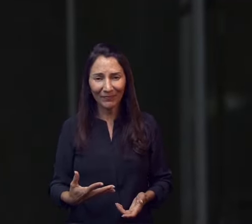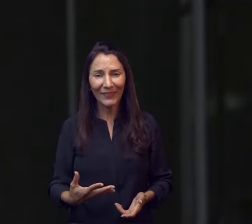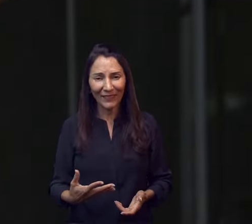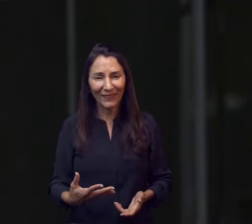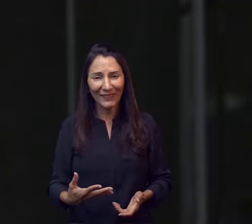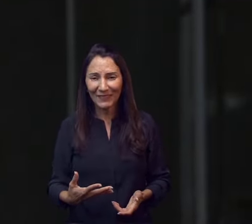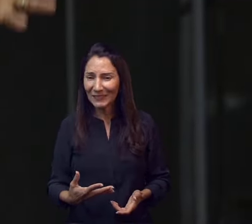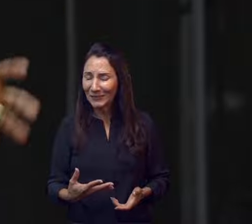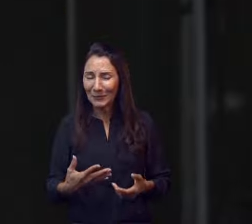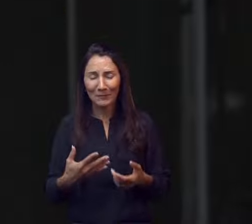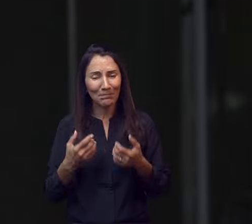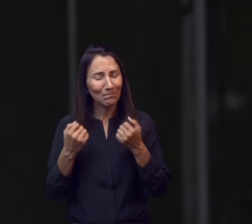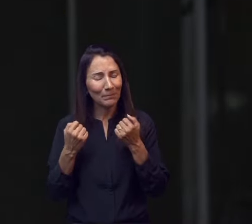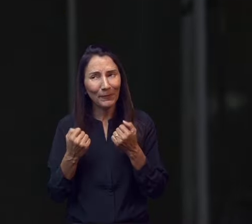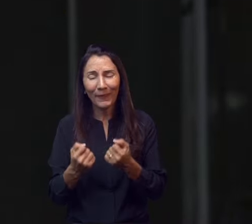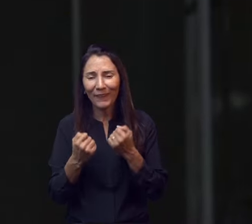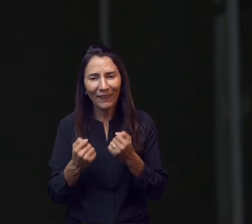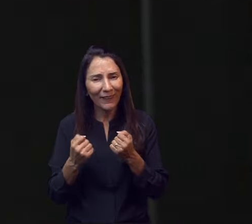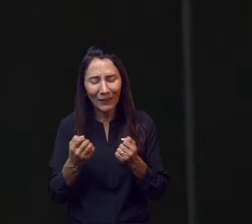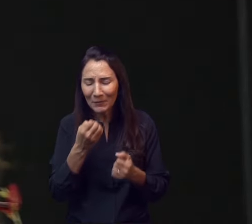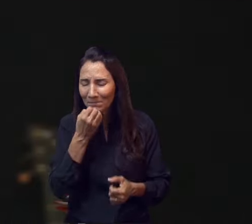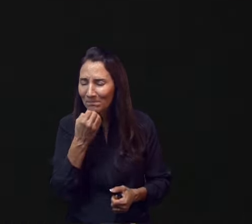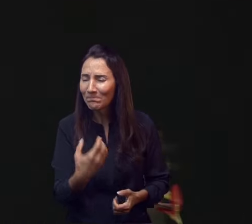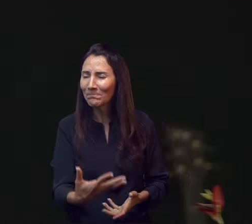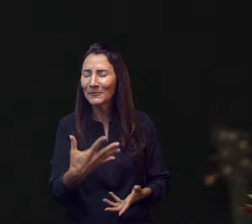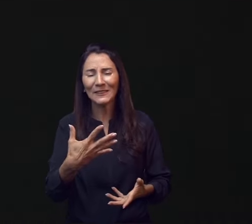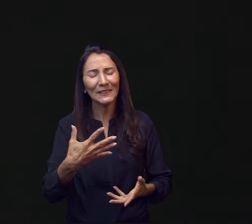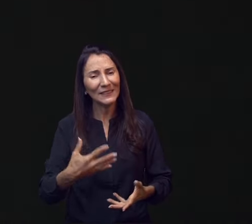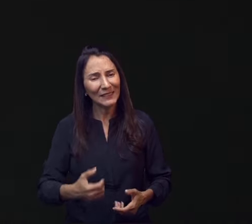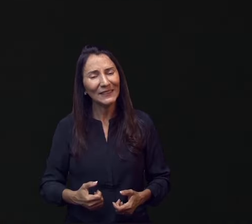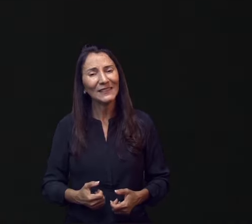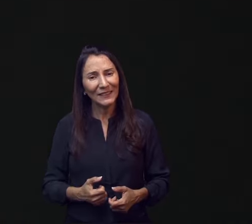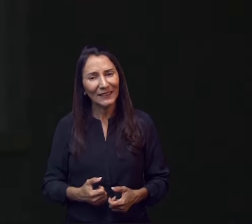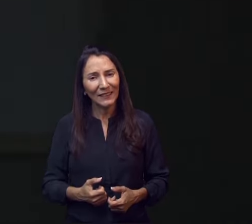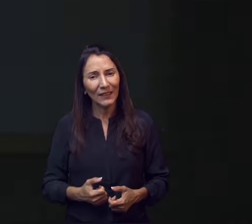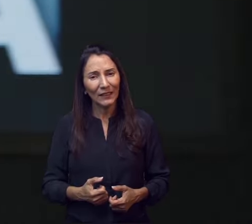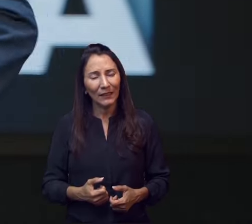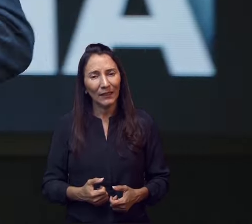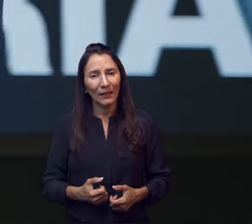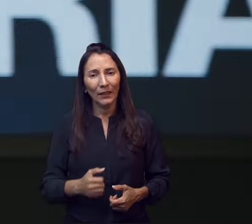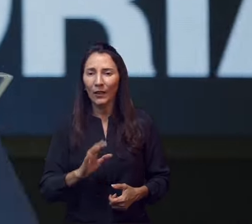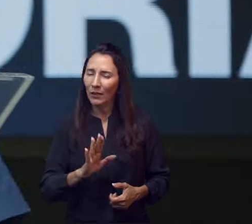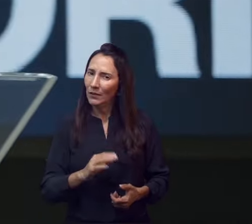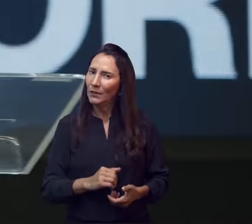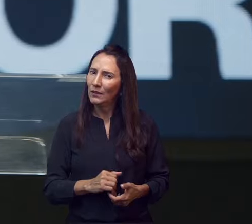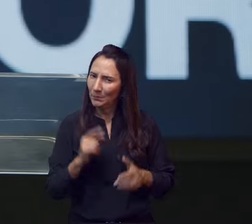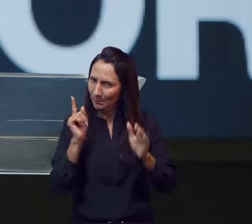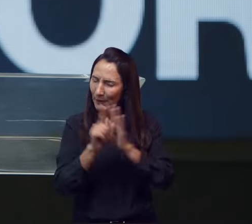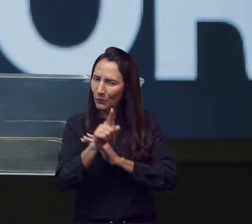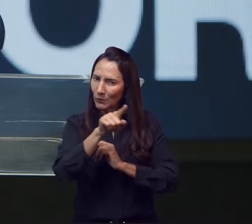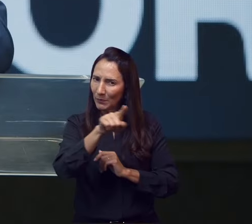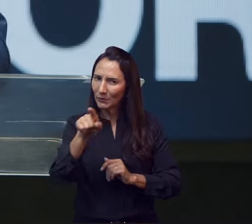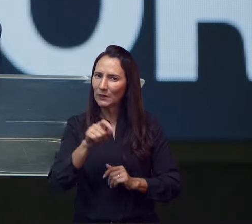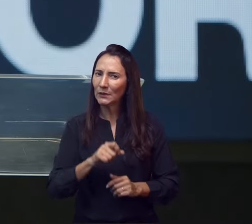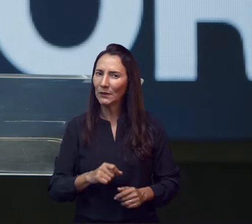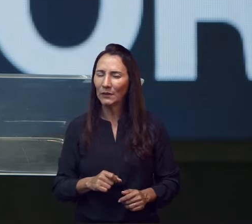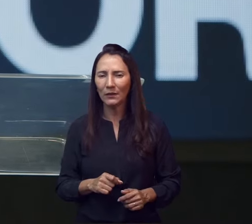poderoso privilégio E eu então quero perguntar para você quantos nessa noite